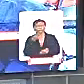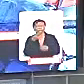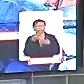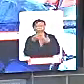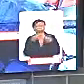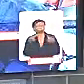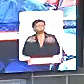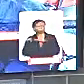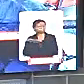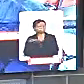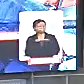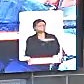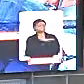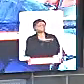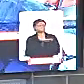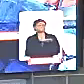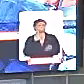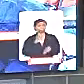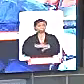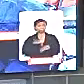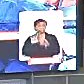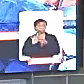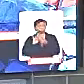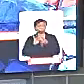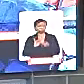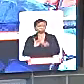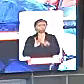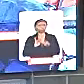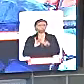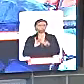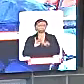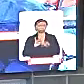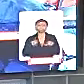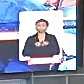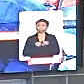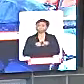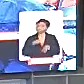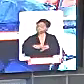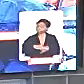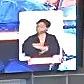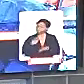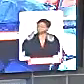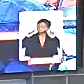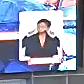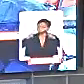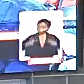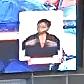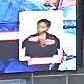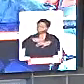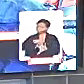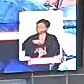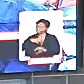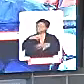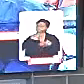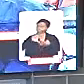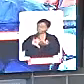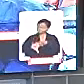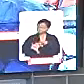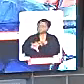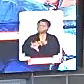Unidos e alguém da mesa falou mais humo se colocar no lugar do outro porque